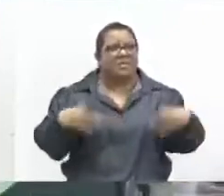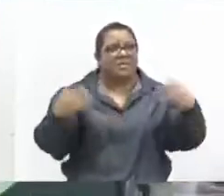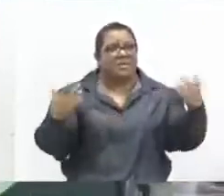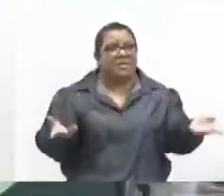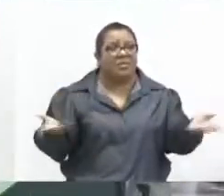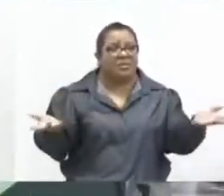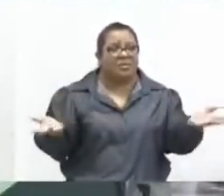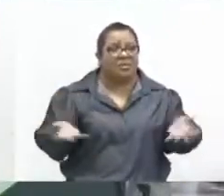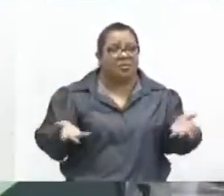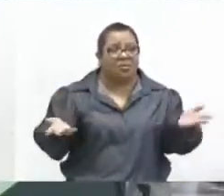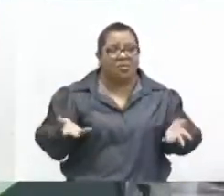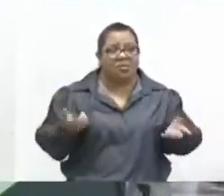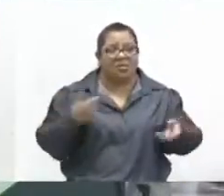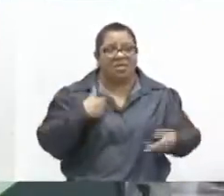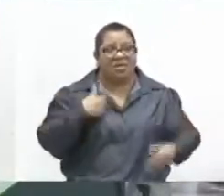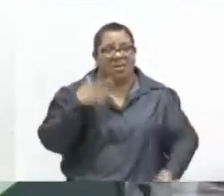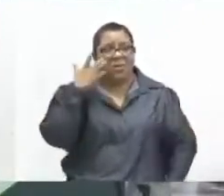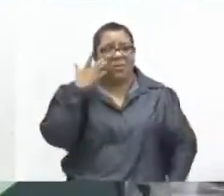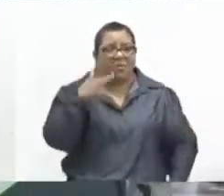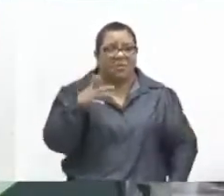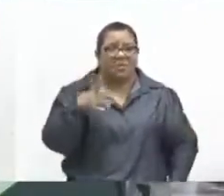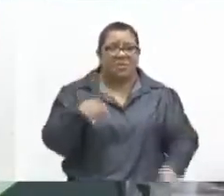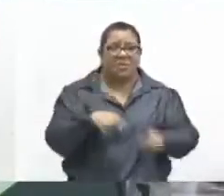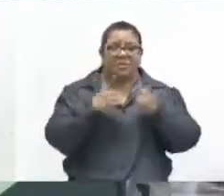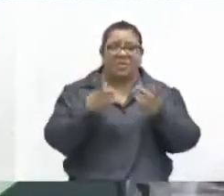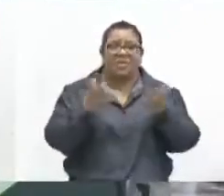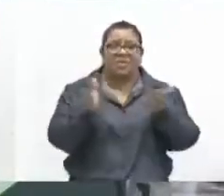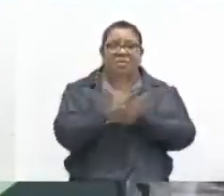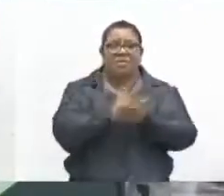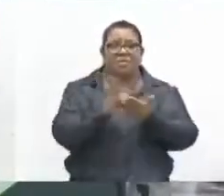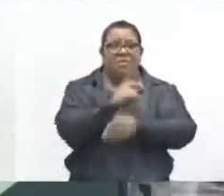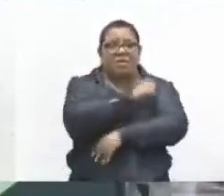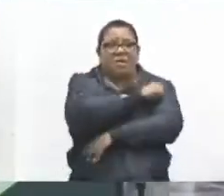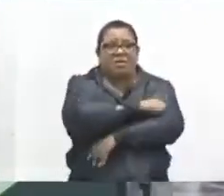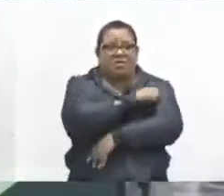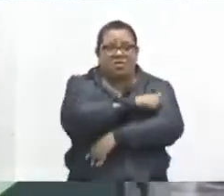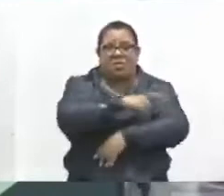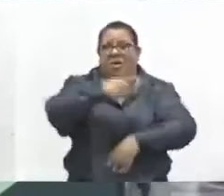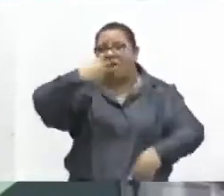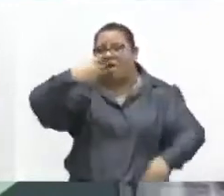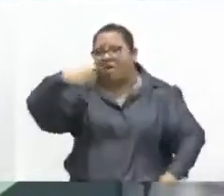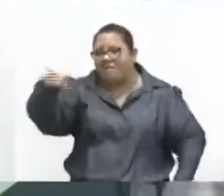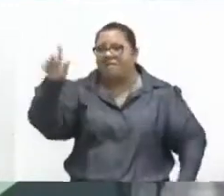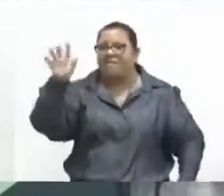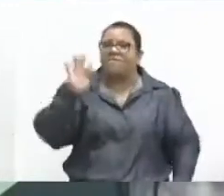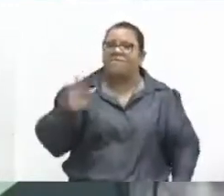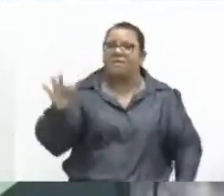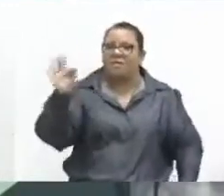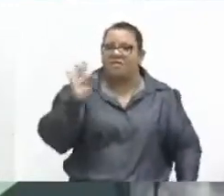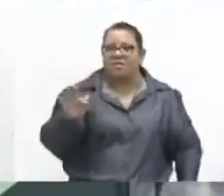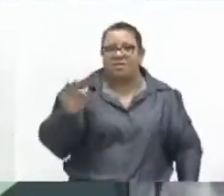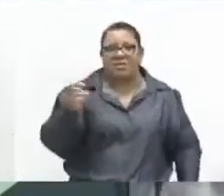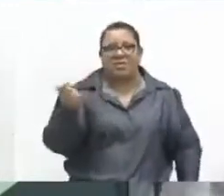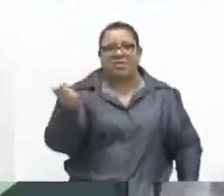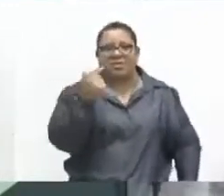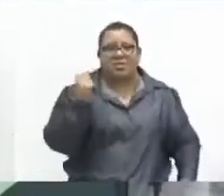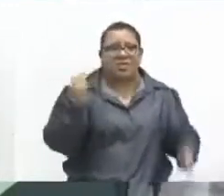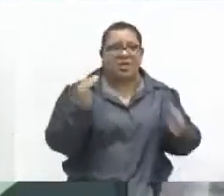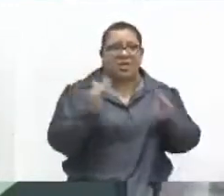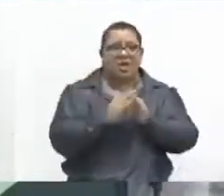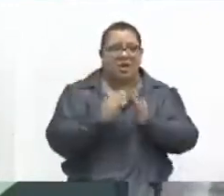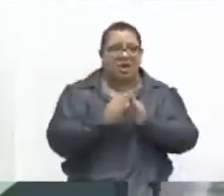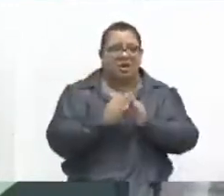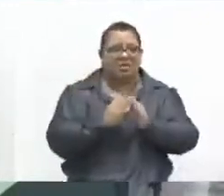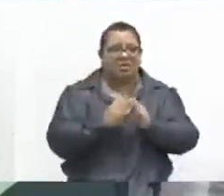latente, eu não achava que isso era grande. Mas nós temos estudantes que saem da sua residência e vão para a universidade no primeiro dia de aula, sem casa, sem ter onde